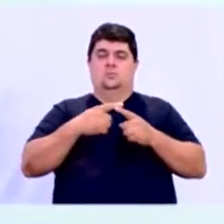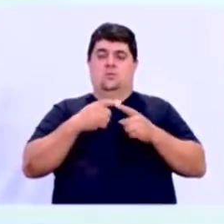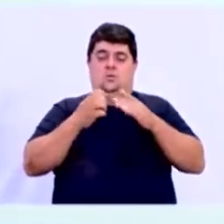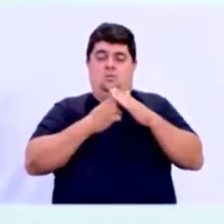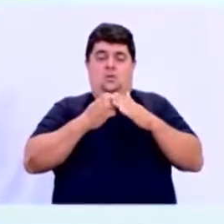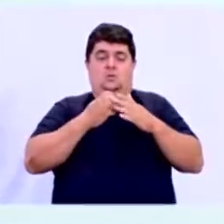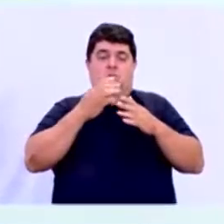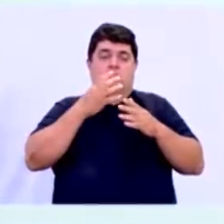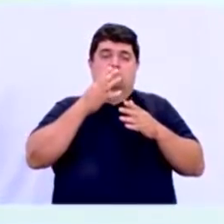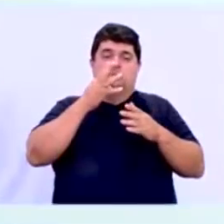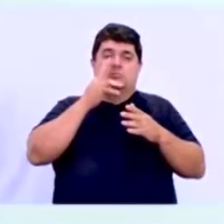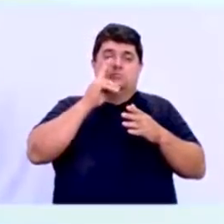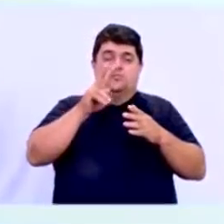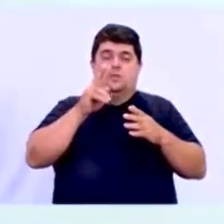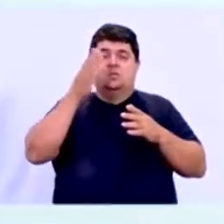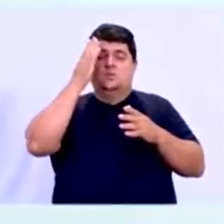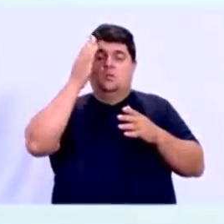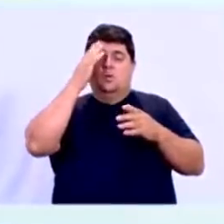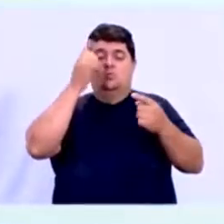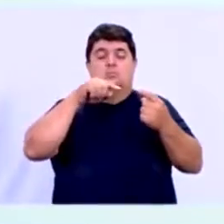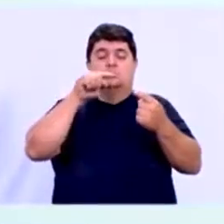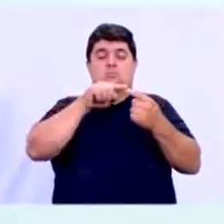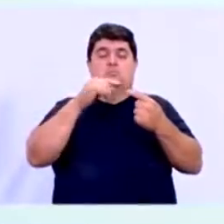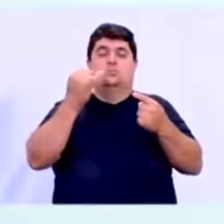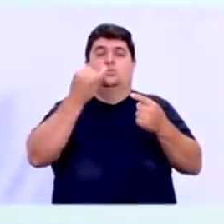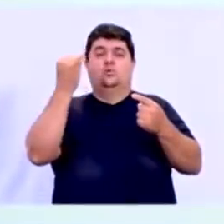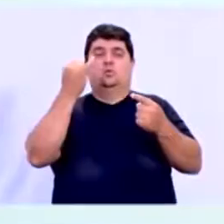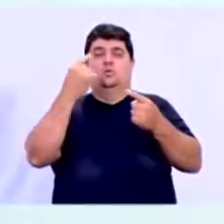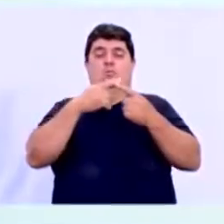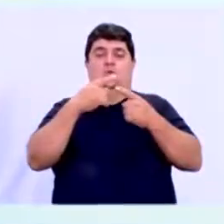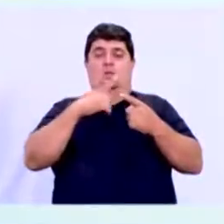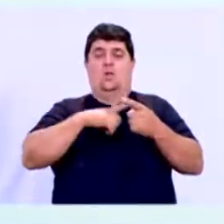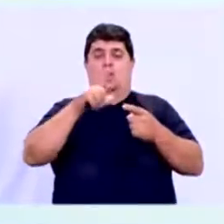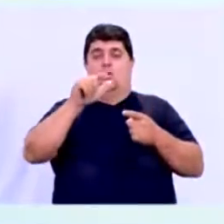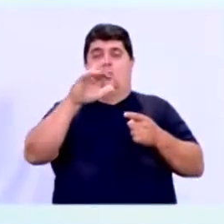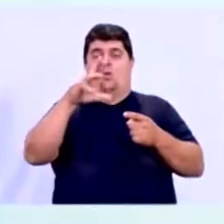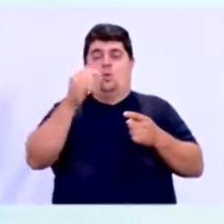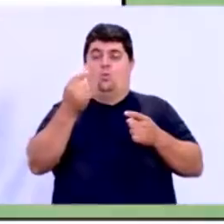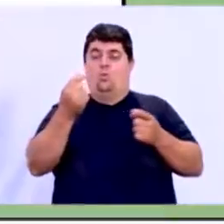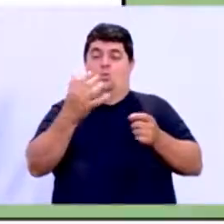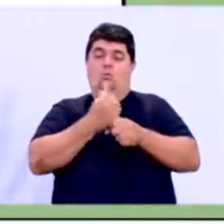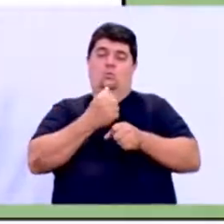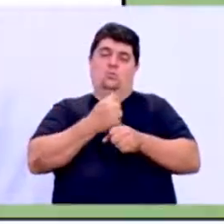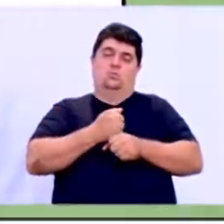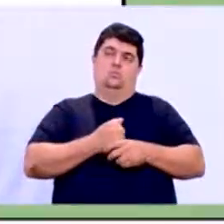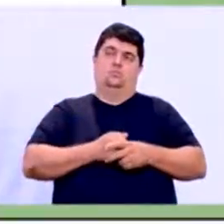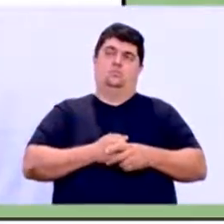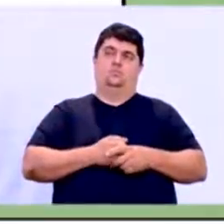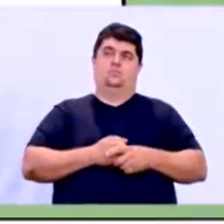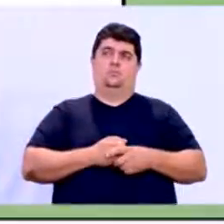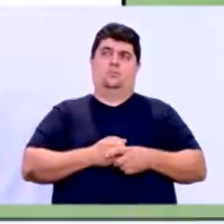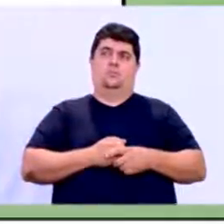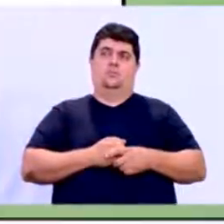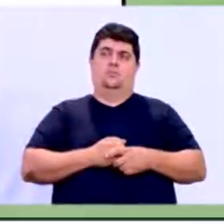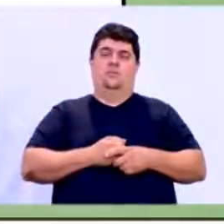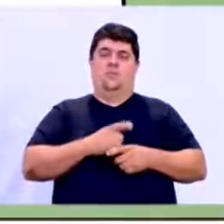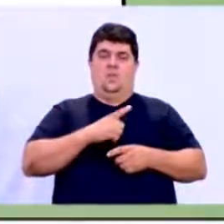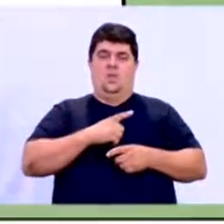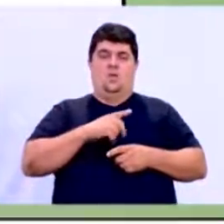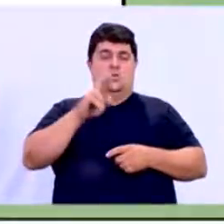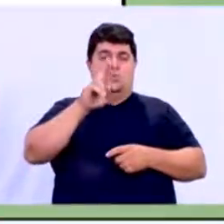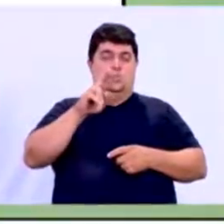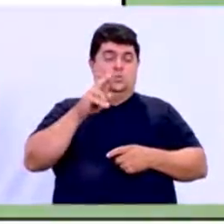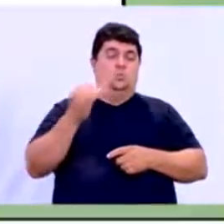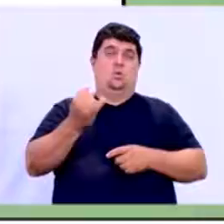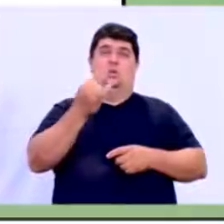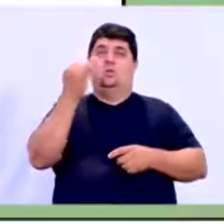proporcione alguma vantagem competitiva, algum recurso, algum lucro, né? Então, tem uma ferramenta muito utilizada,